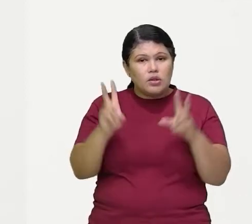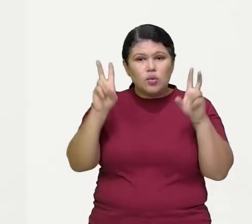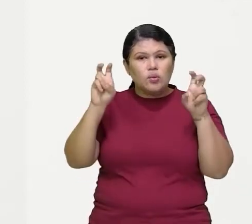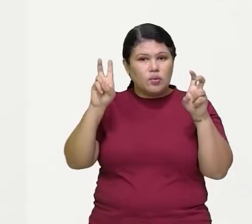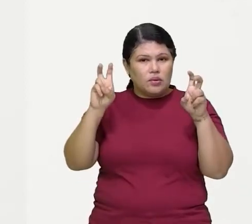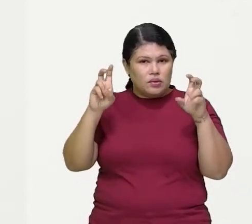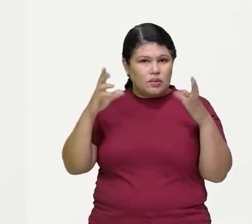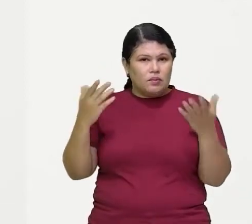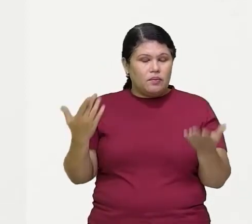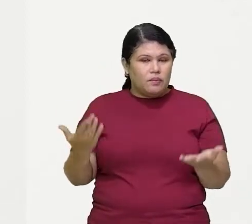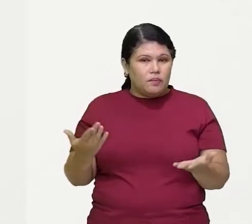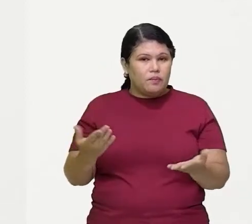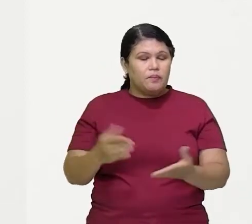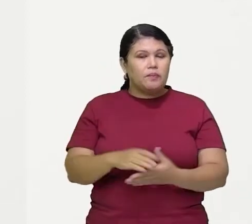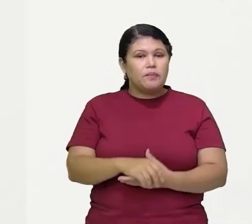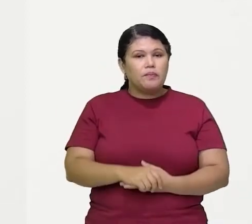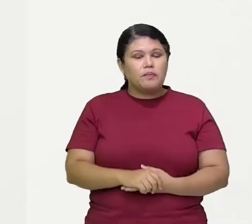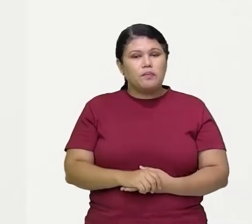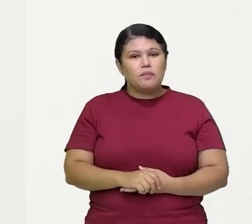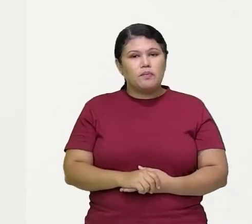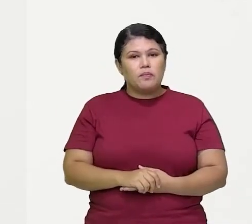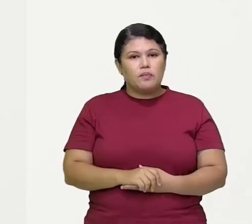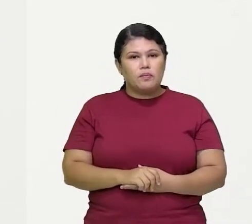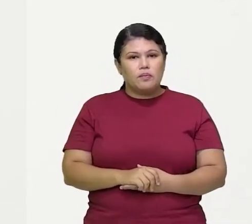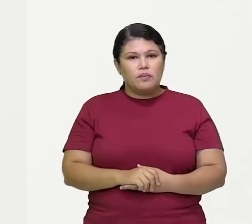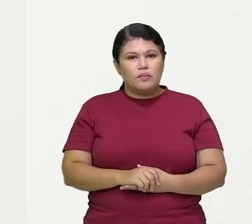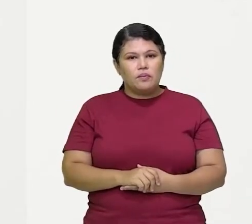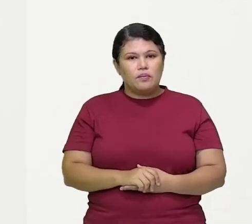citação. Ok?